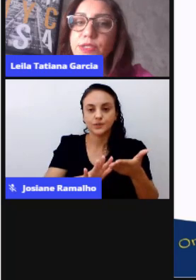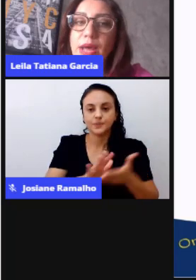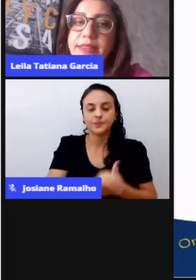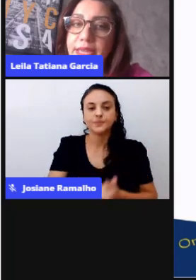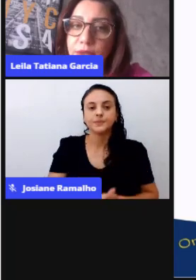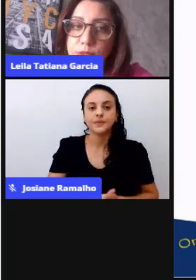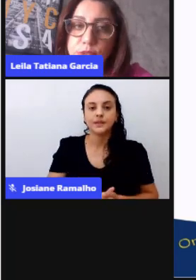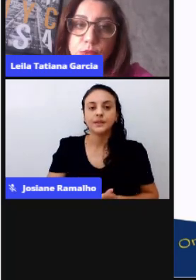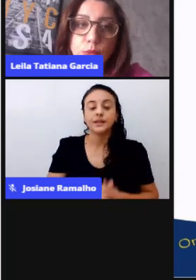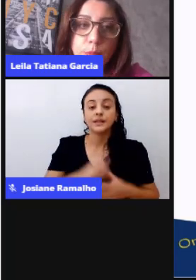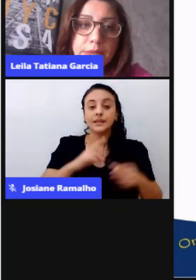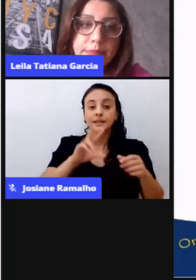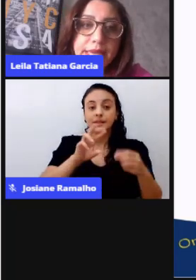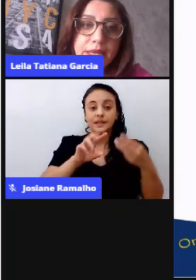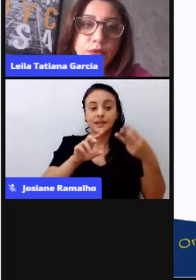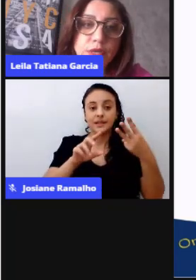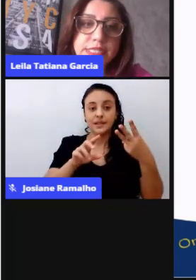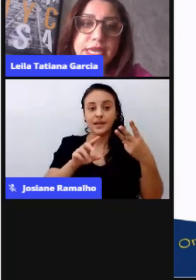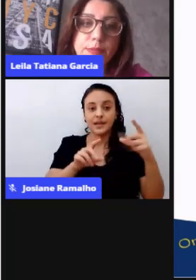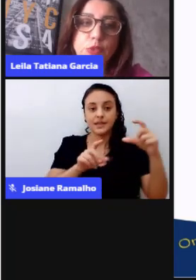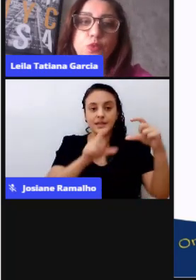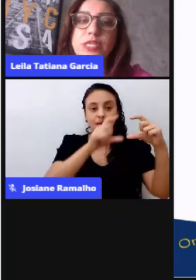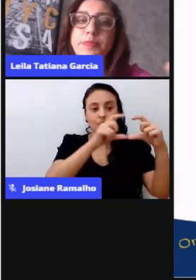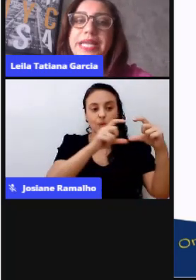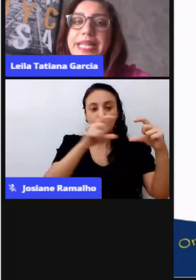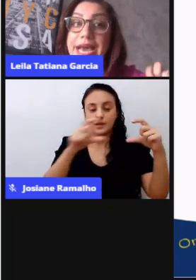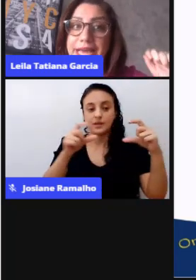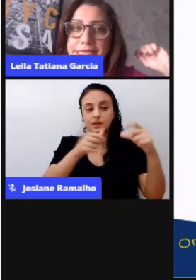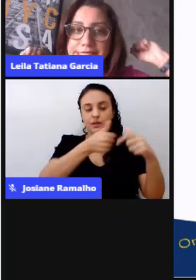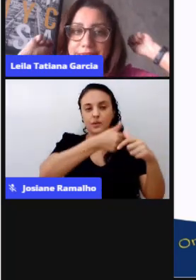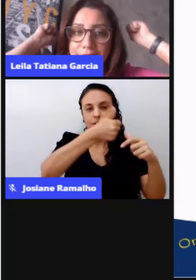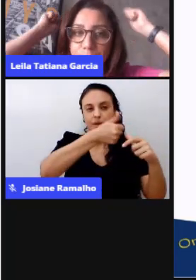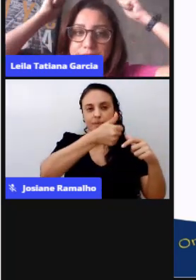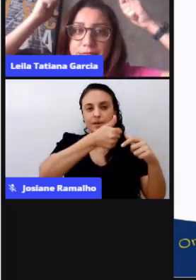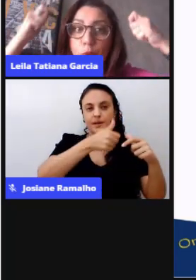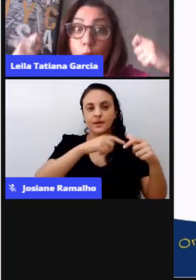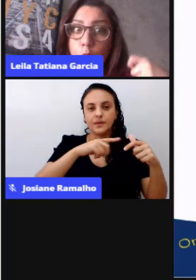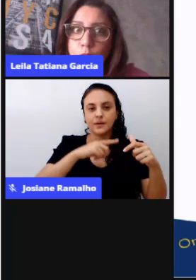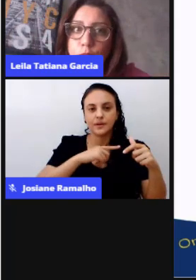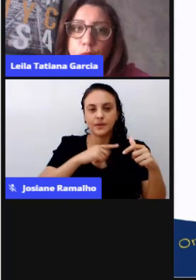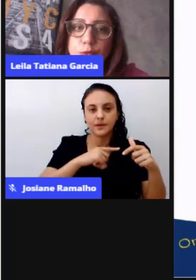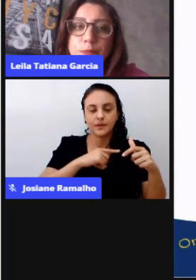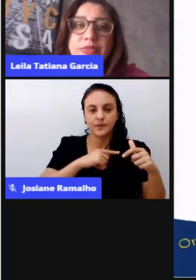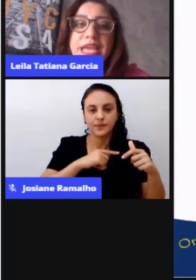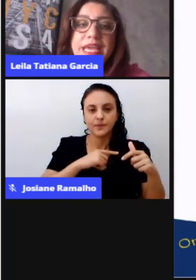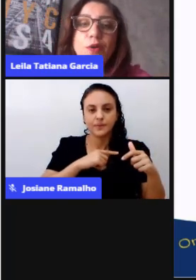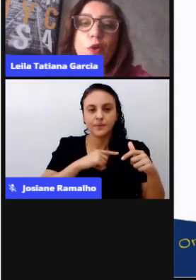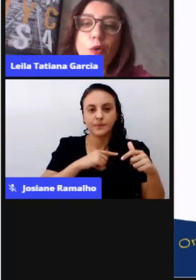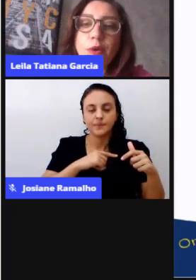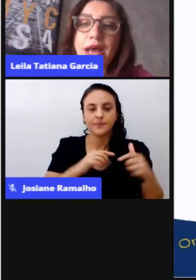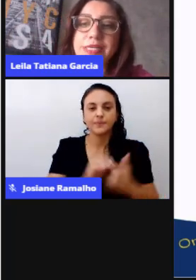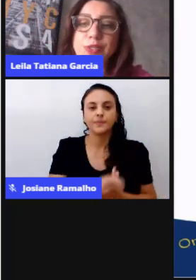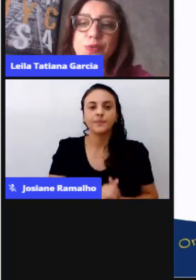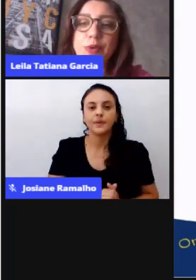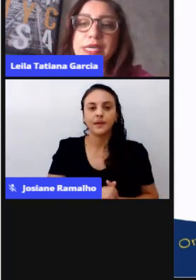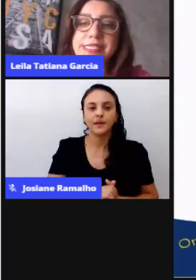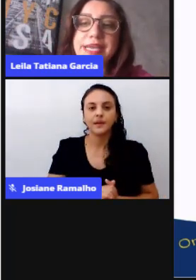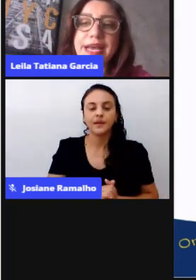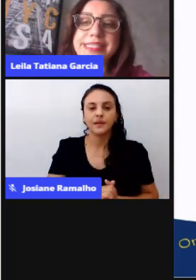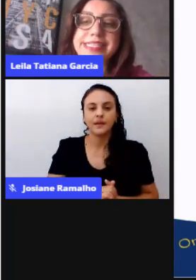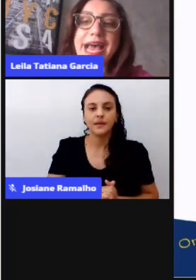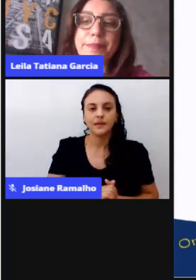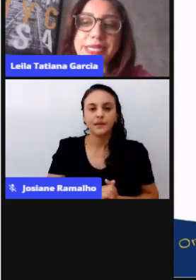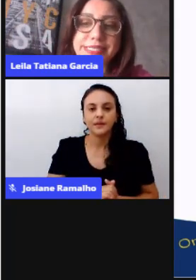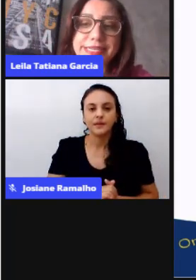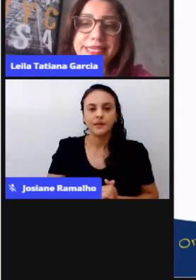são 3 quadrinhos. No primeiro, nós temos 2 planárias, né, com esse gorro todo, com as